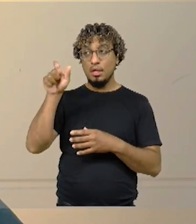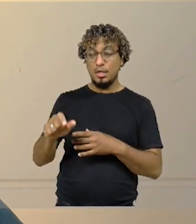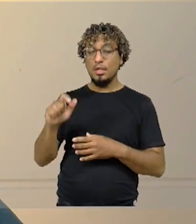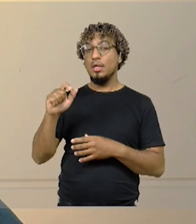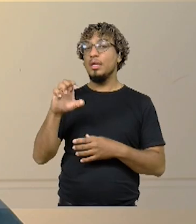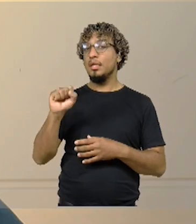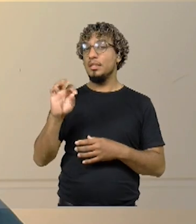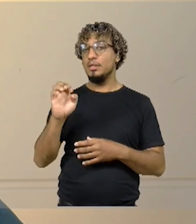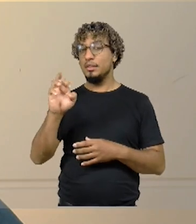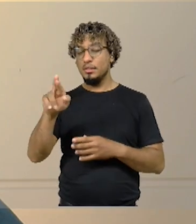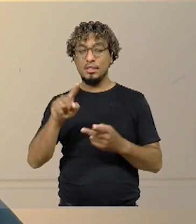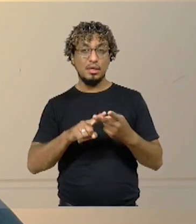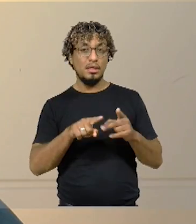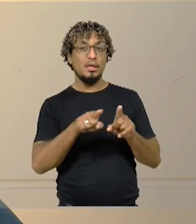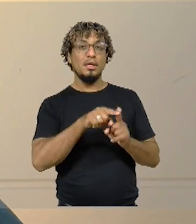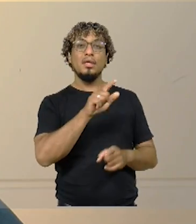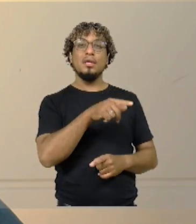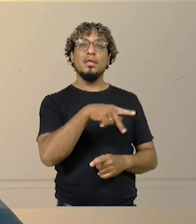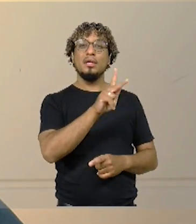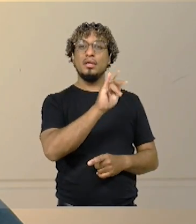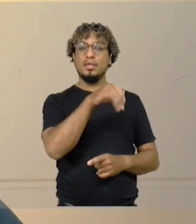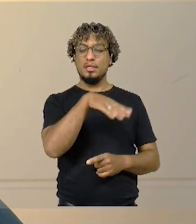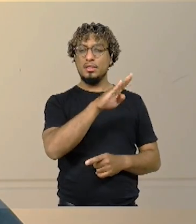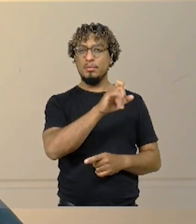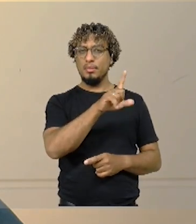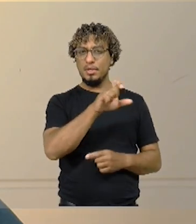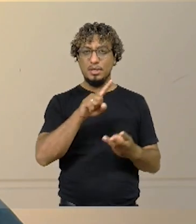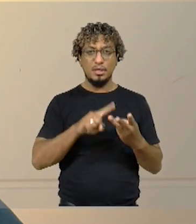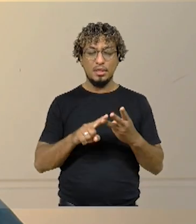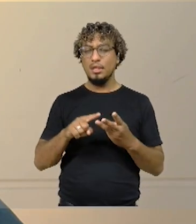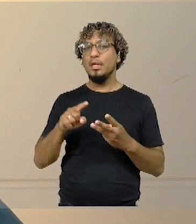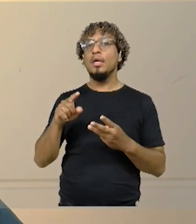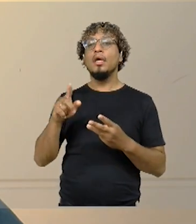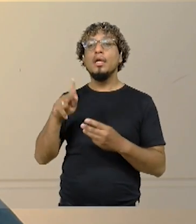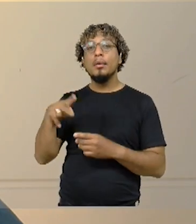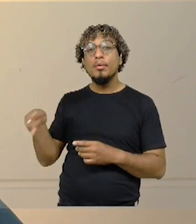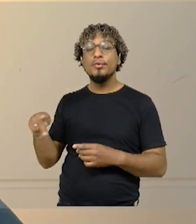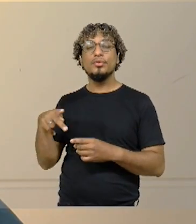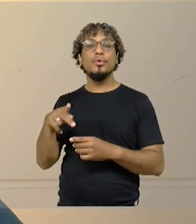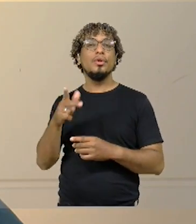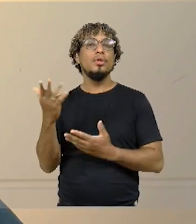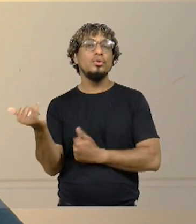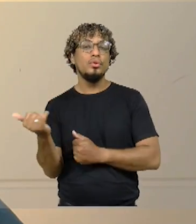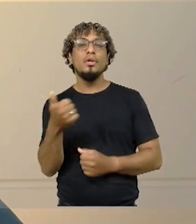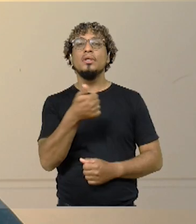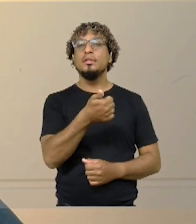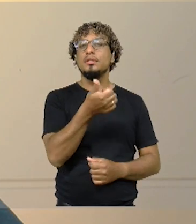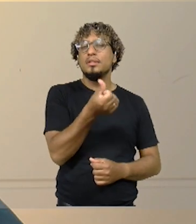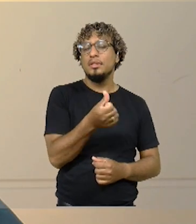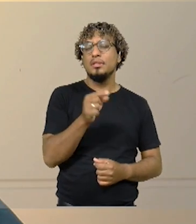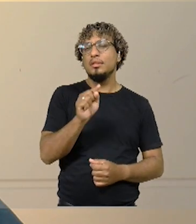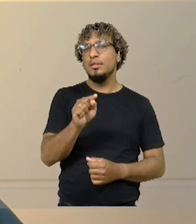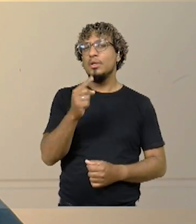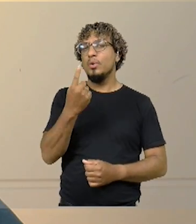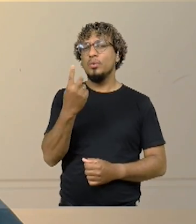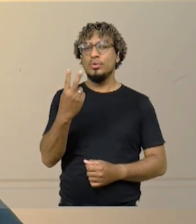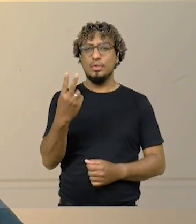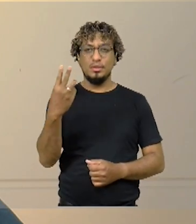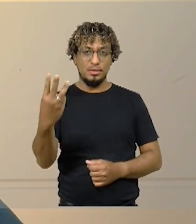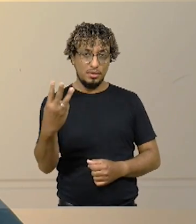que decidir em 2026 se vai privatizar o saneamento, a água e o esgoto, e nós continuamos a defesa que nós